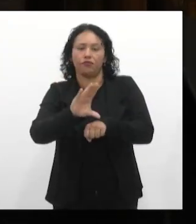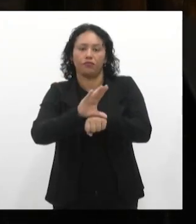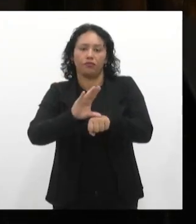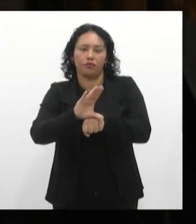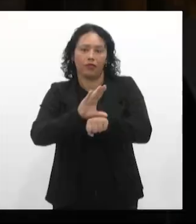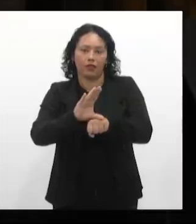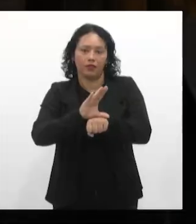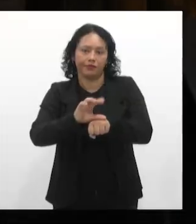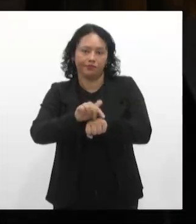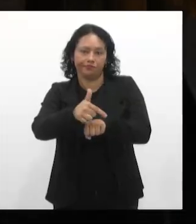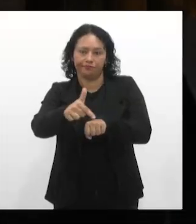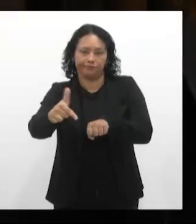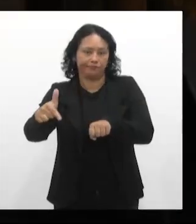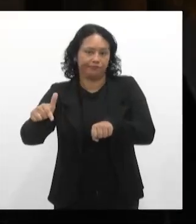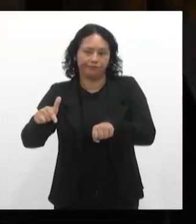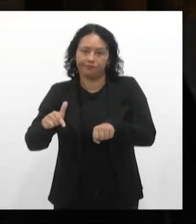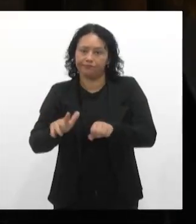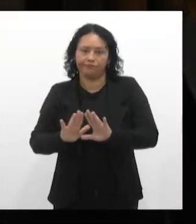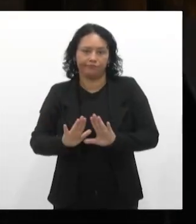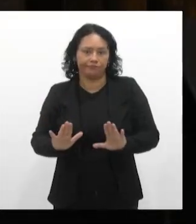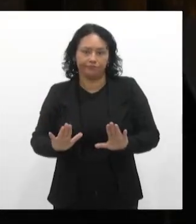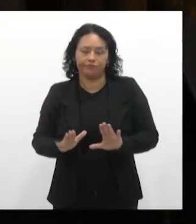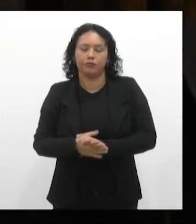inconstitucionalidade contra